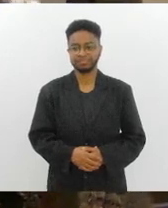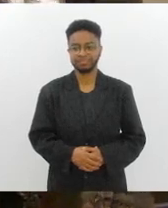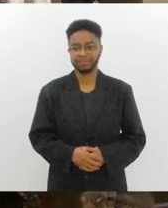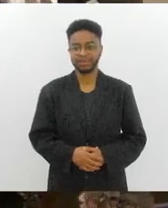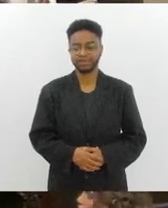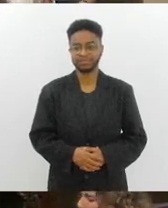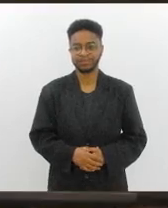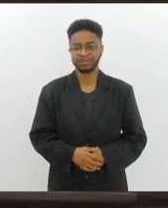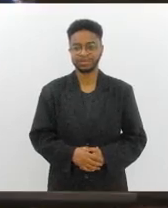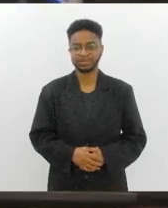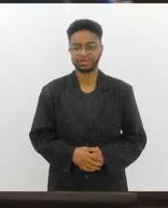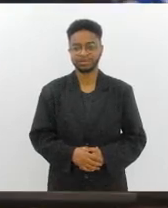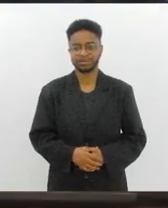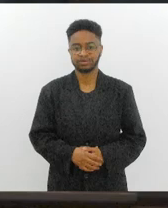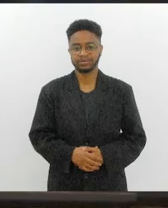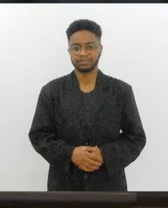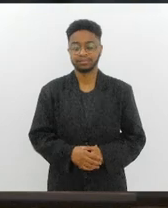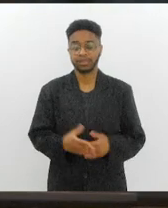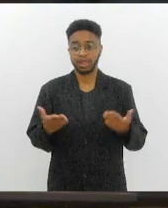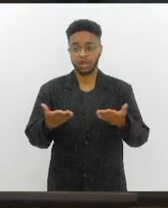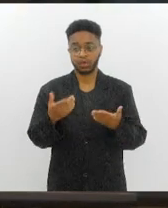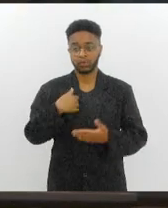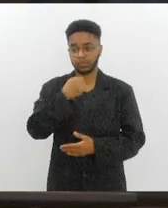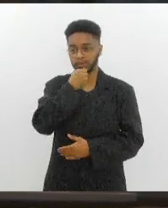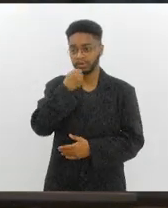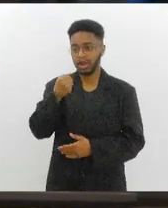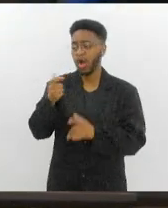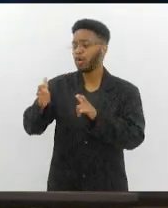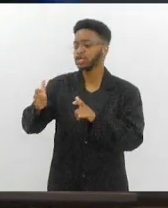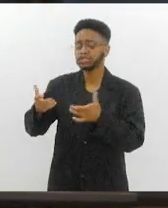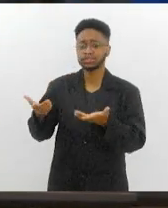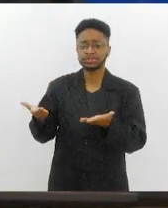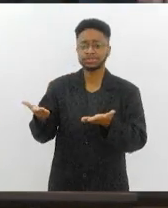Bom, eu passo agora a palavra. Cadê ela?